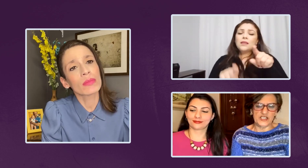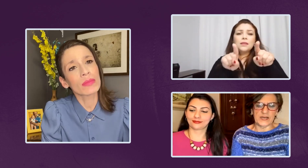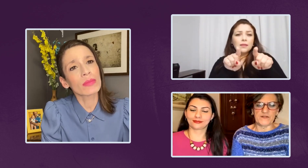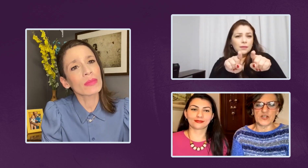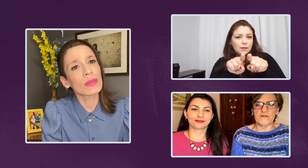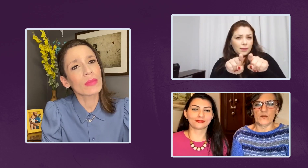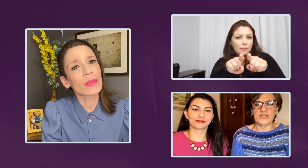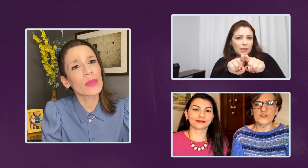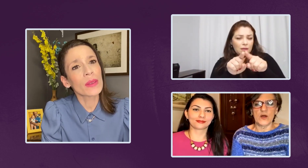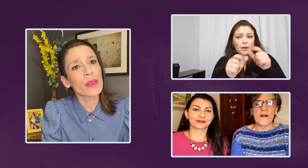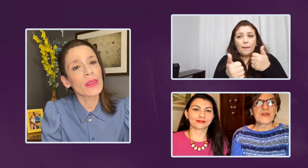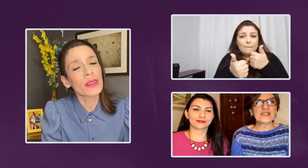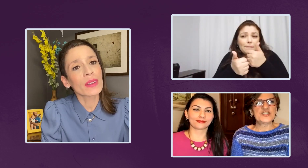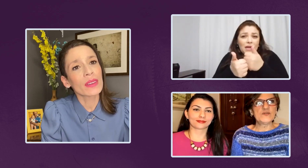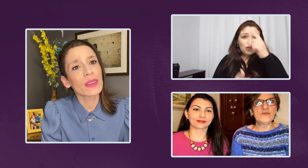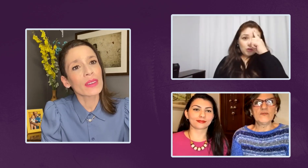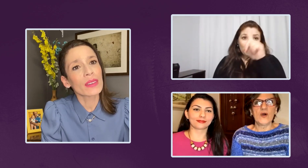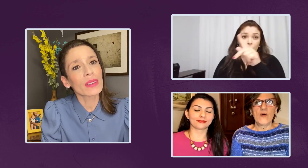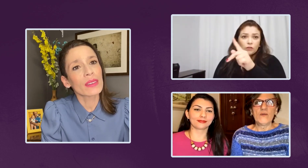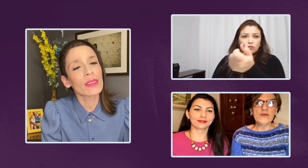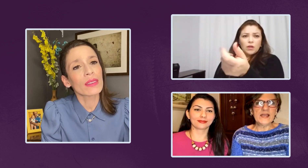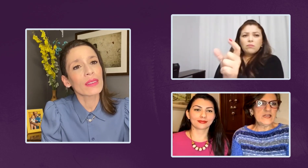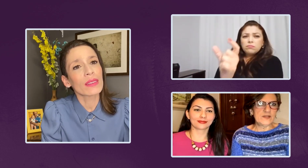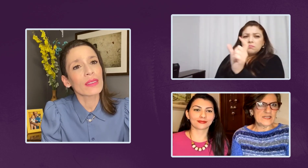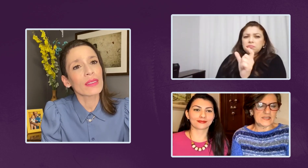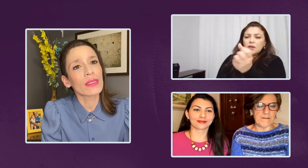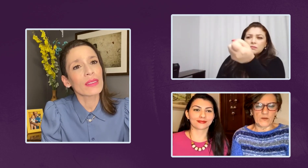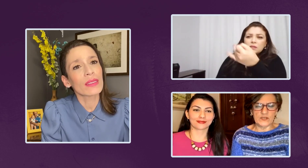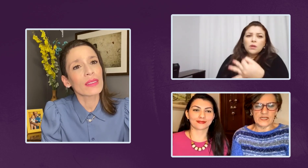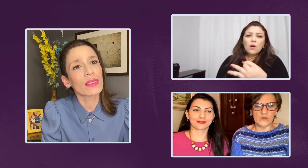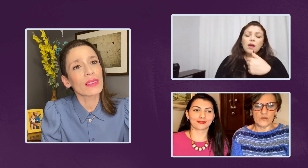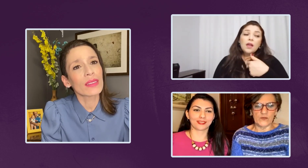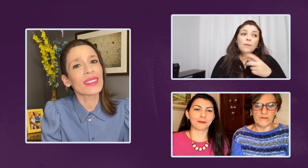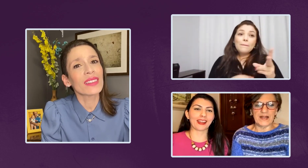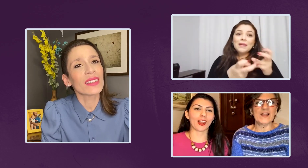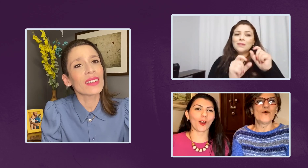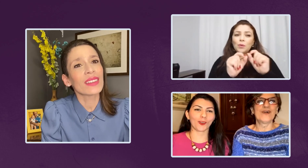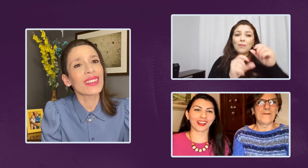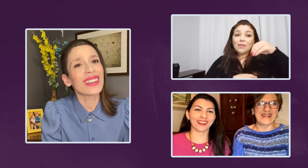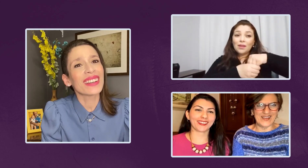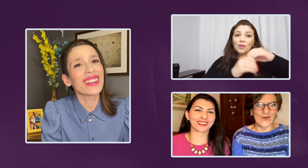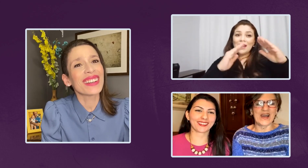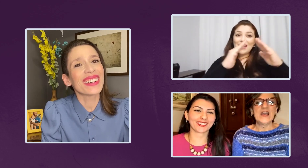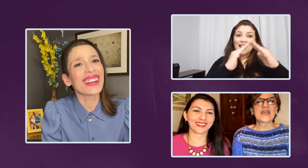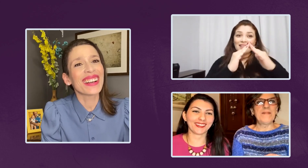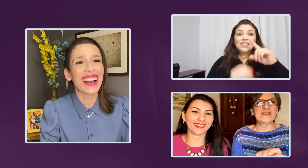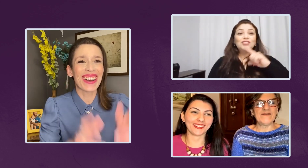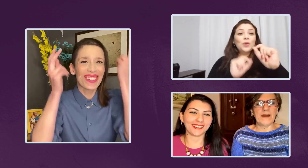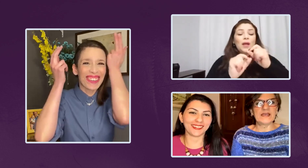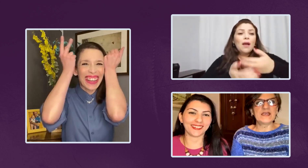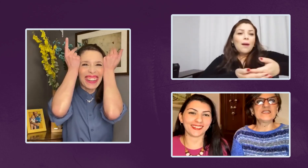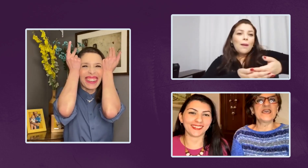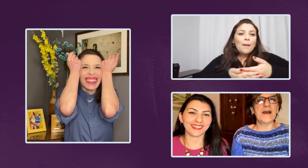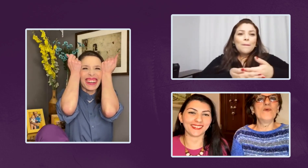desse dia que a professora me falou isso, ela tinha um bonequinho desses de pelúcia do Perna Longa, que apertava